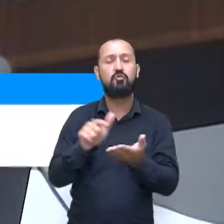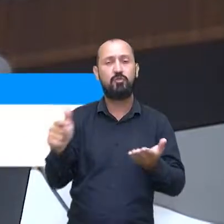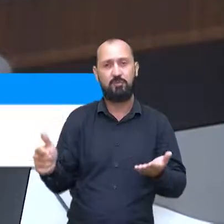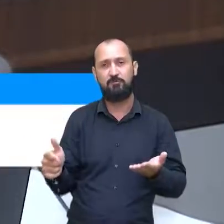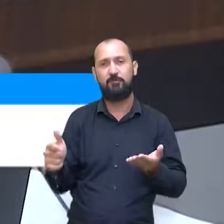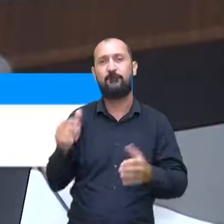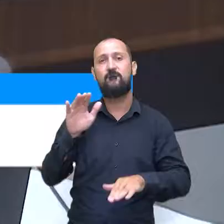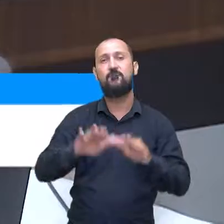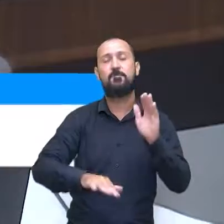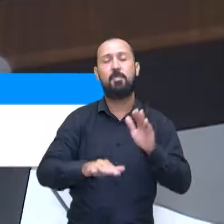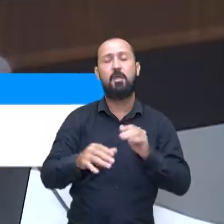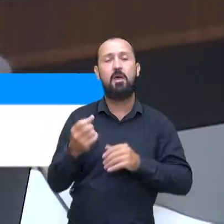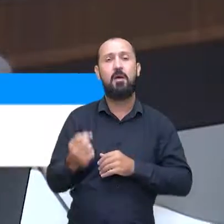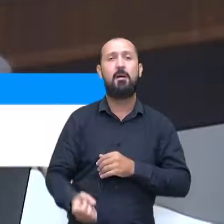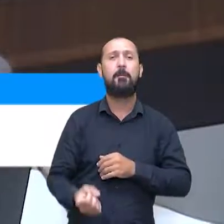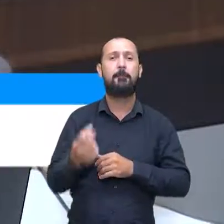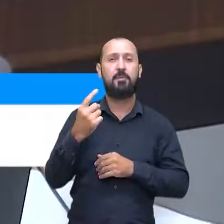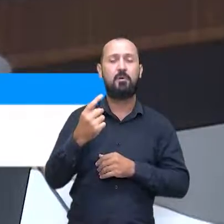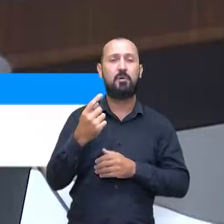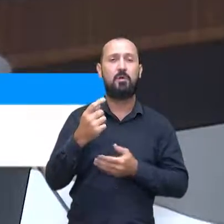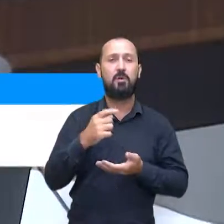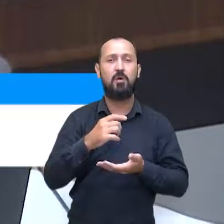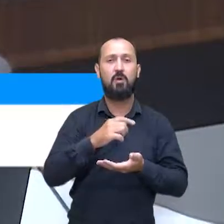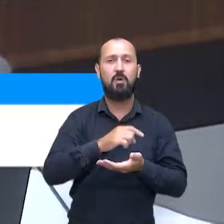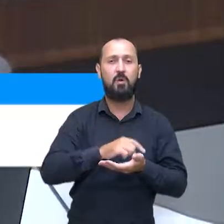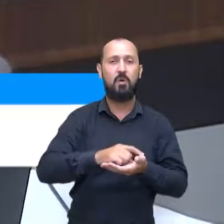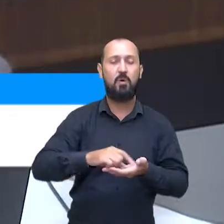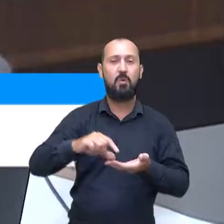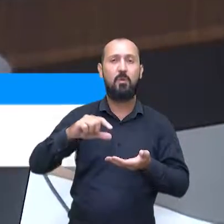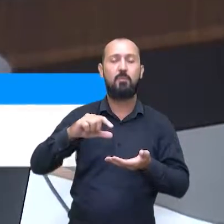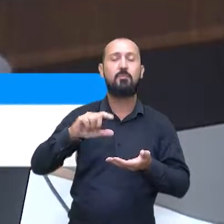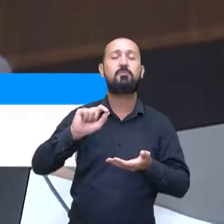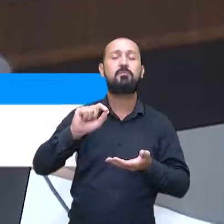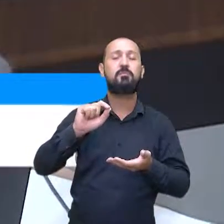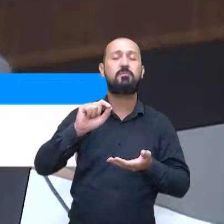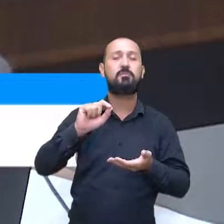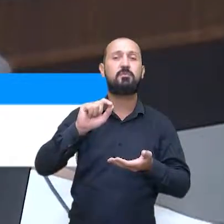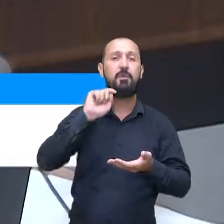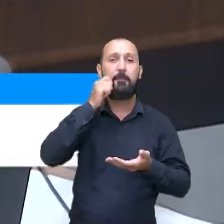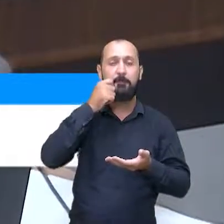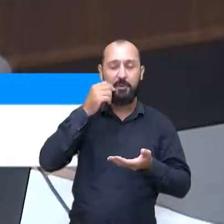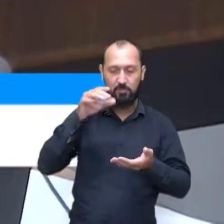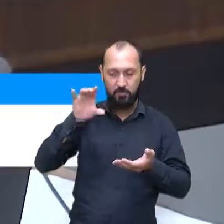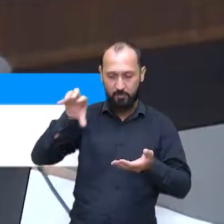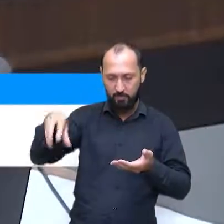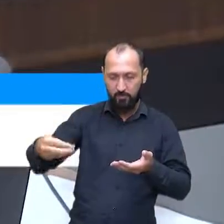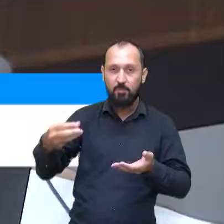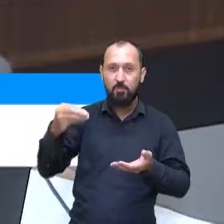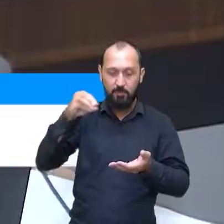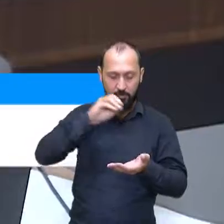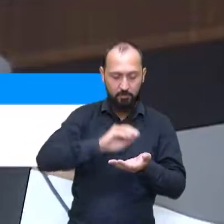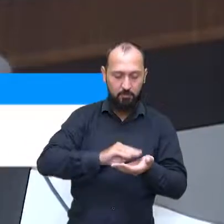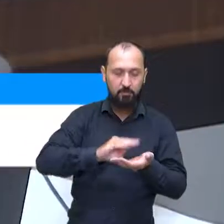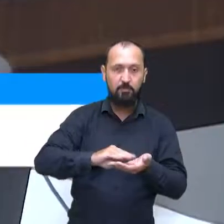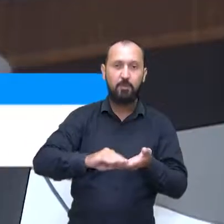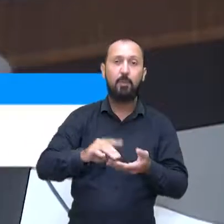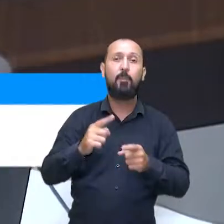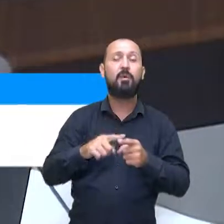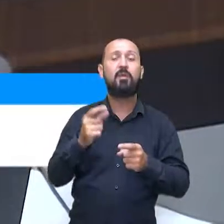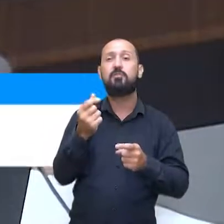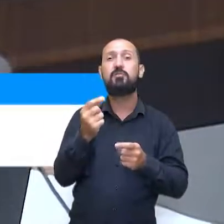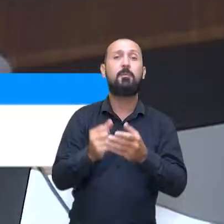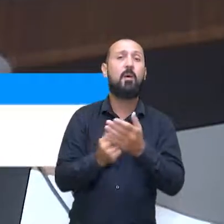mesmo jornal e o absurdo, inclusive, o miolo de pão, por não ter condições